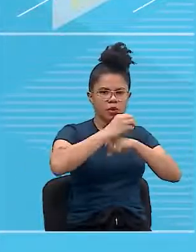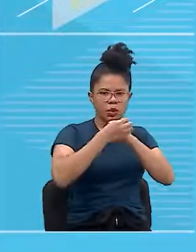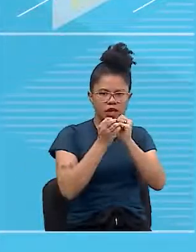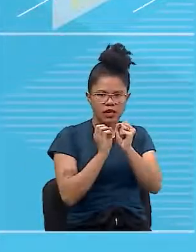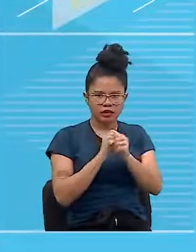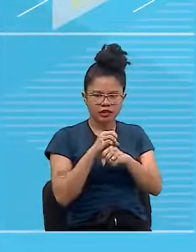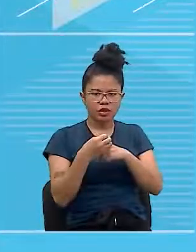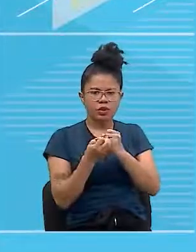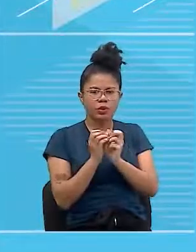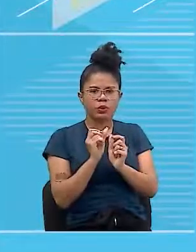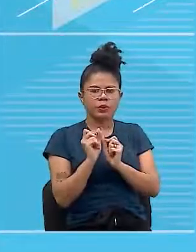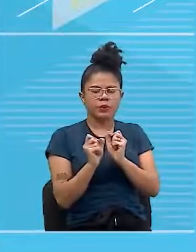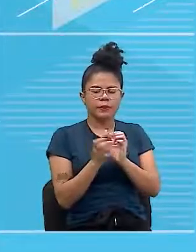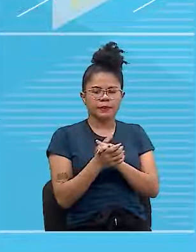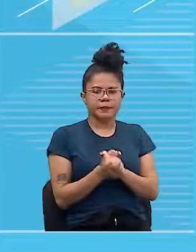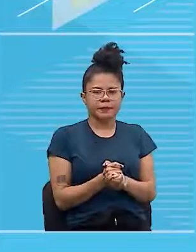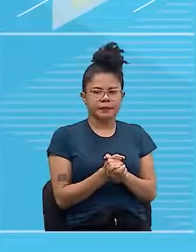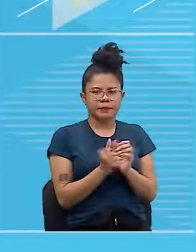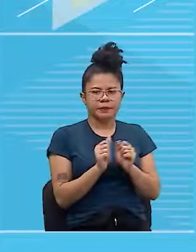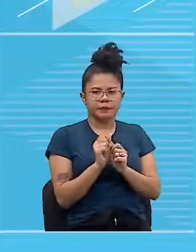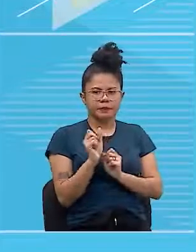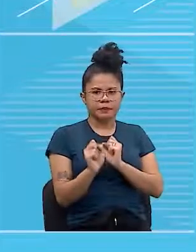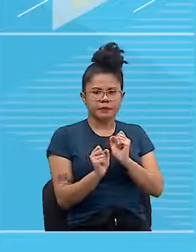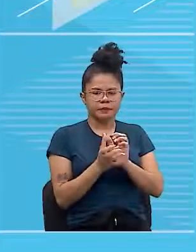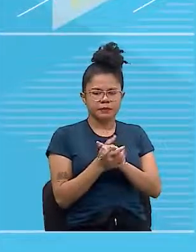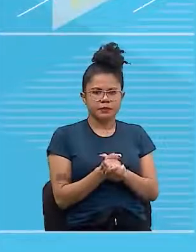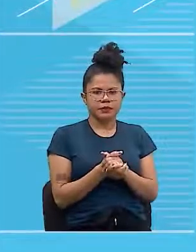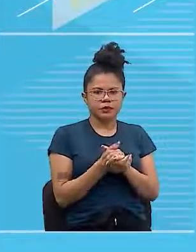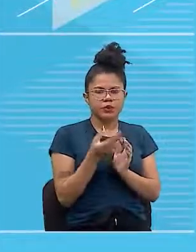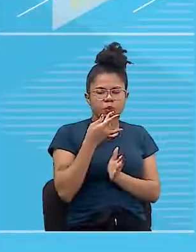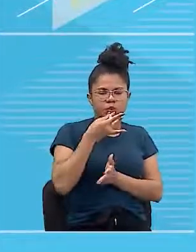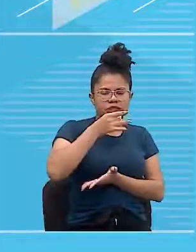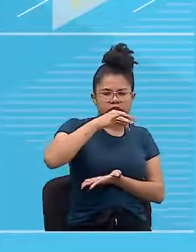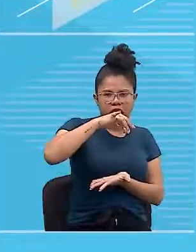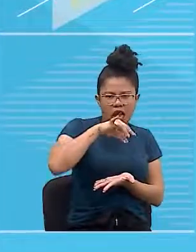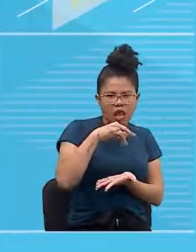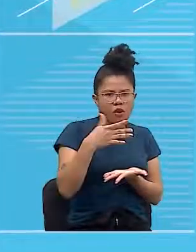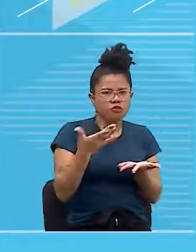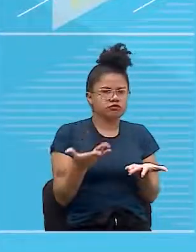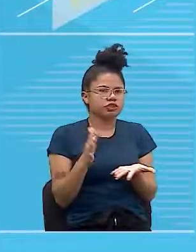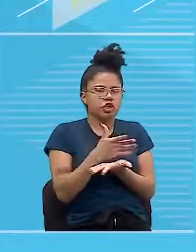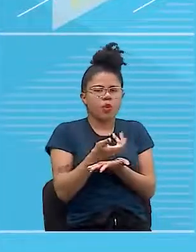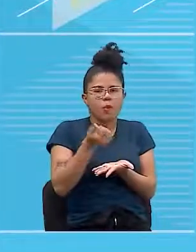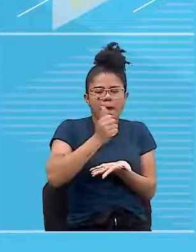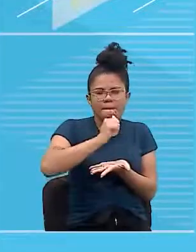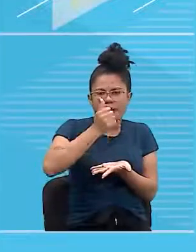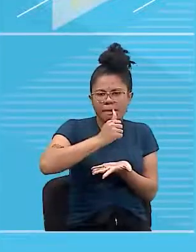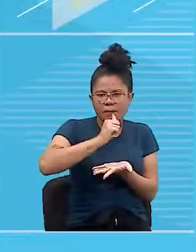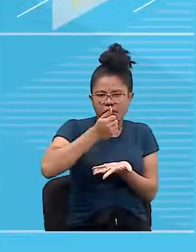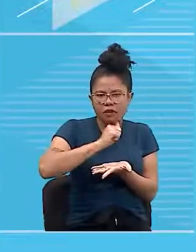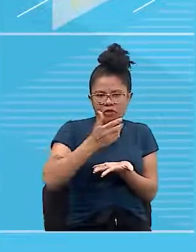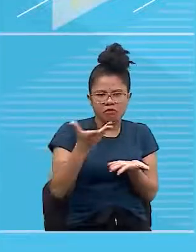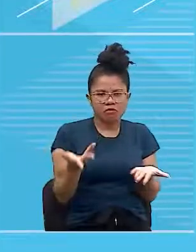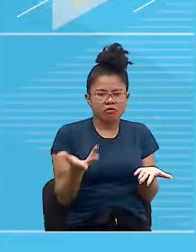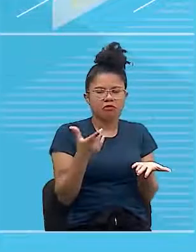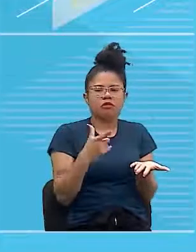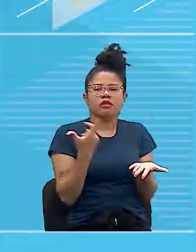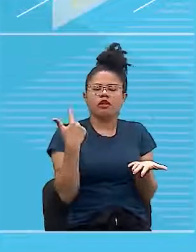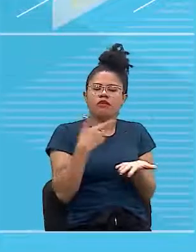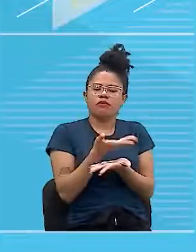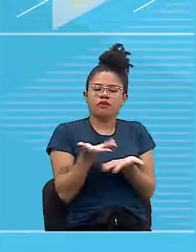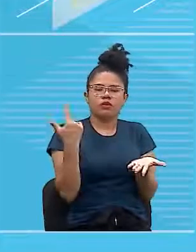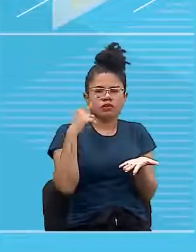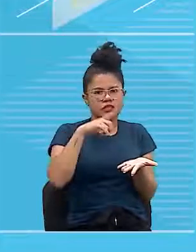né que fazem com que o saldo energético produz Aquela quantidade né de